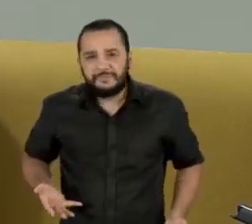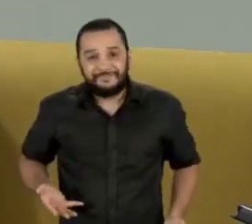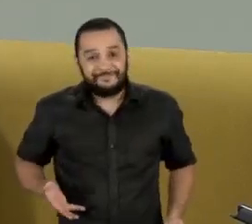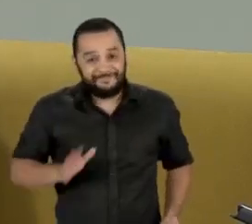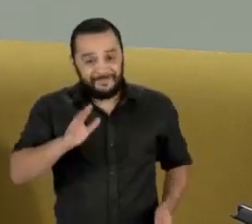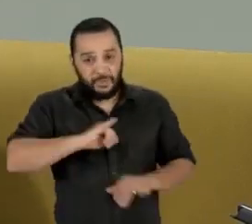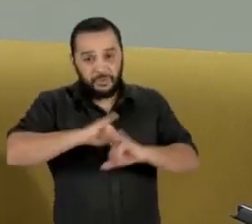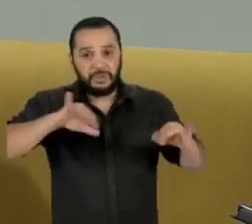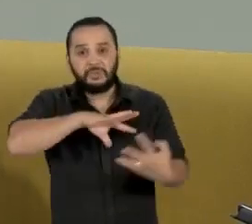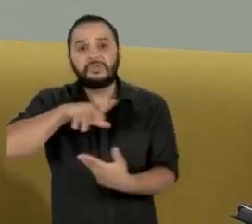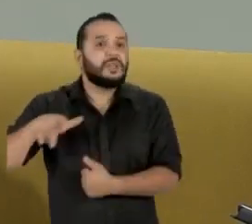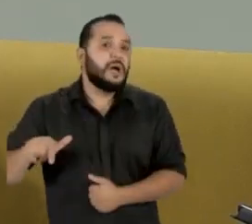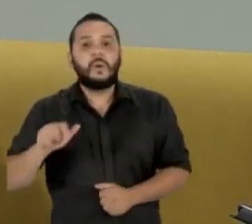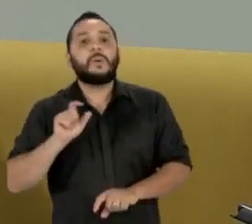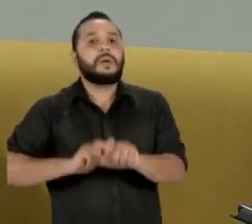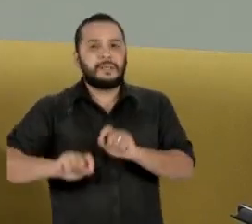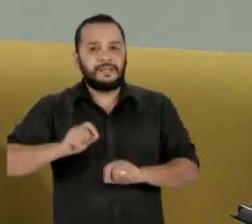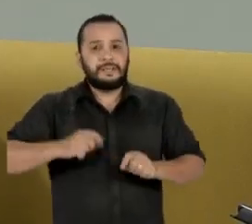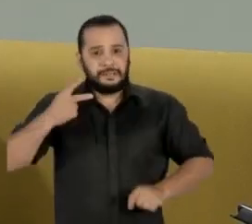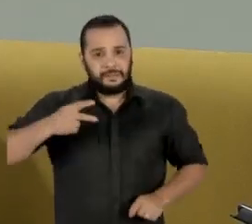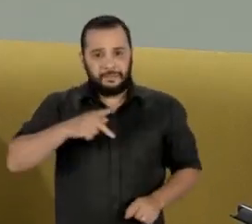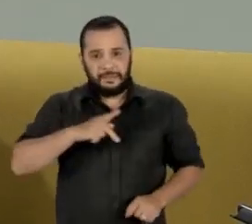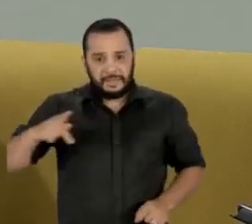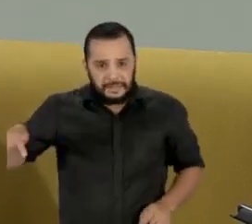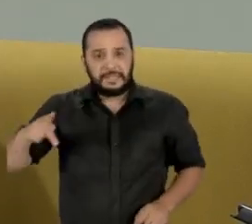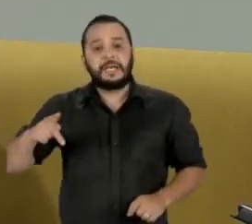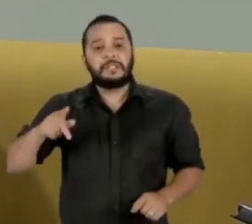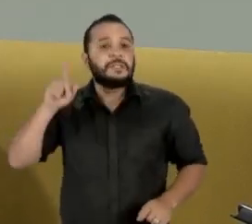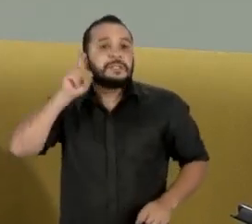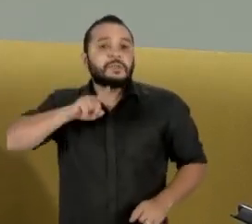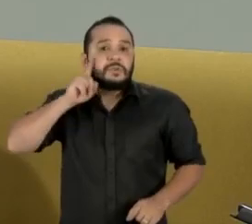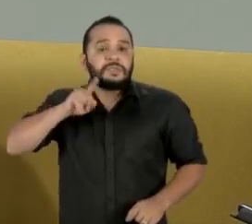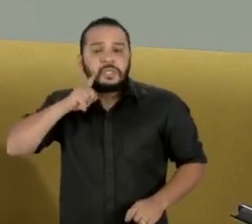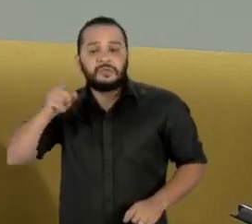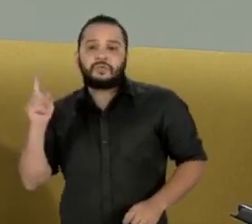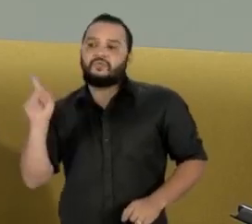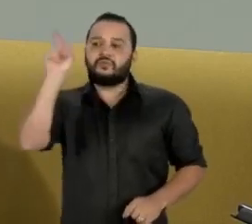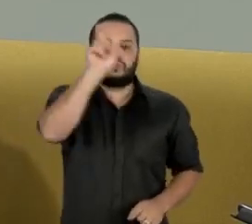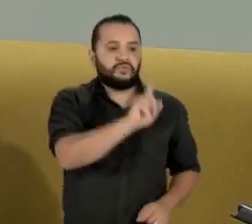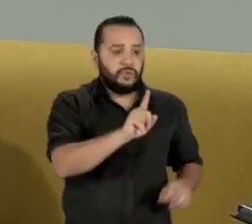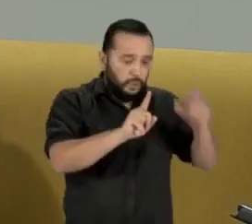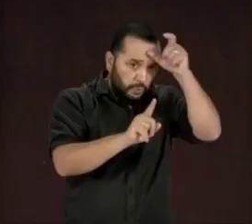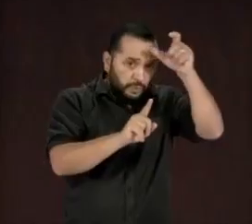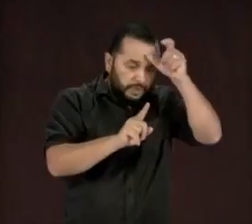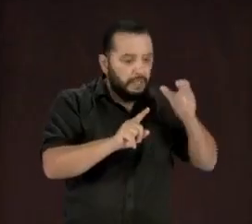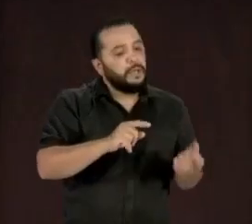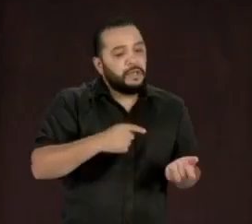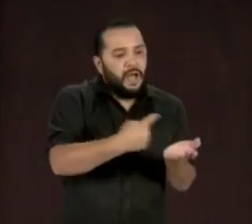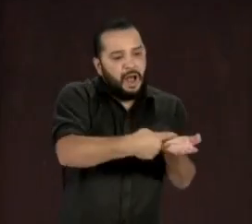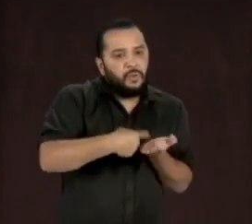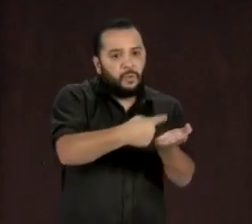Nas notícias internacionais, vice-presidente norte-americano vai à Turquia tentar acordo de cessar fogo.